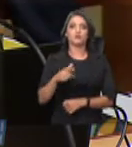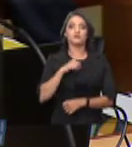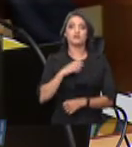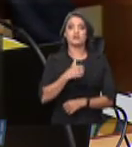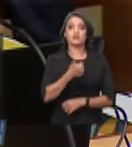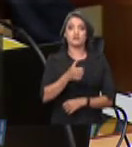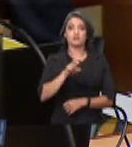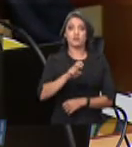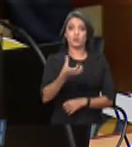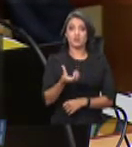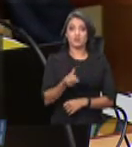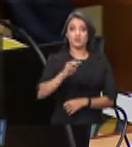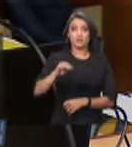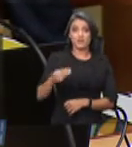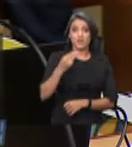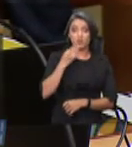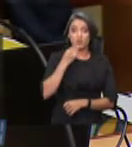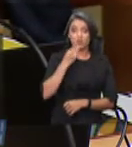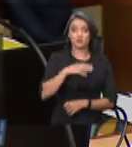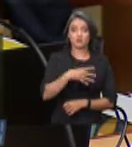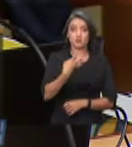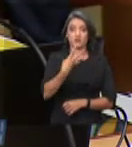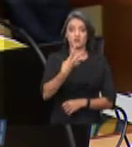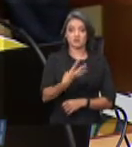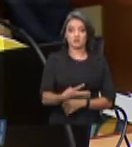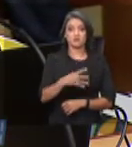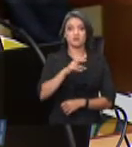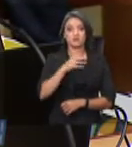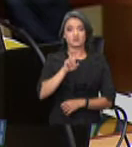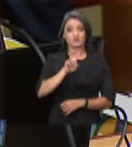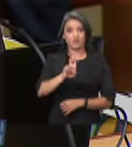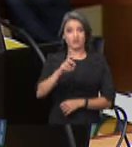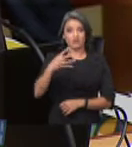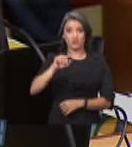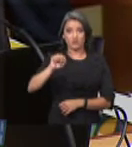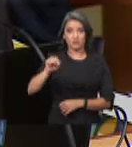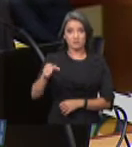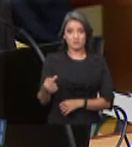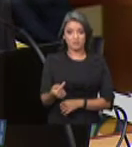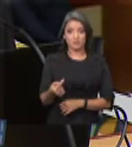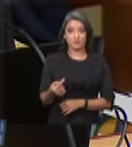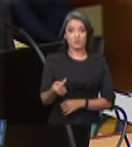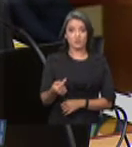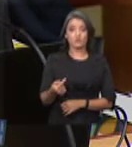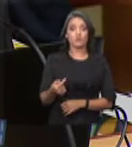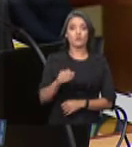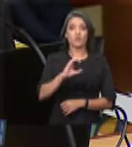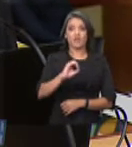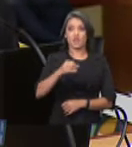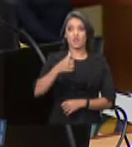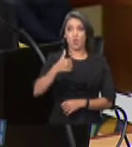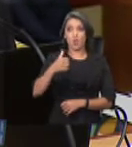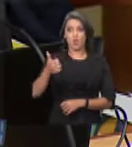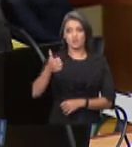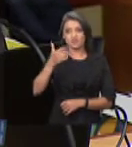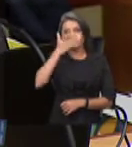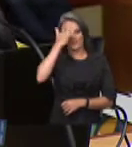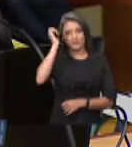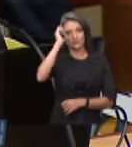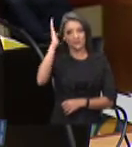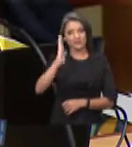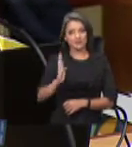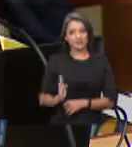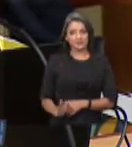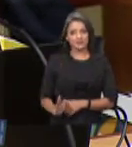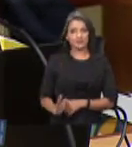56 milhões 4504 mil e onze brasileiros e brasileiras